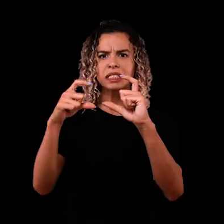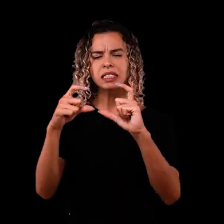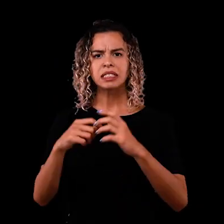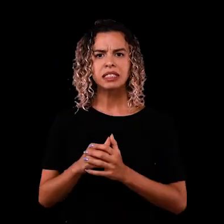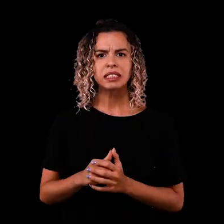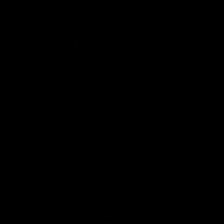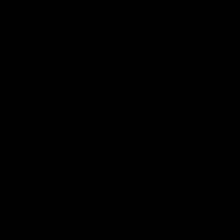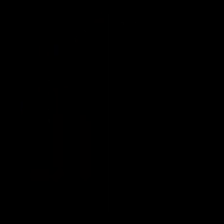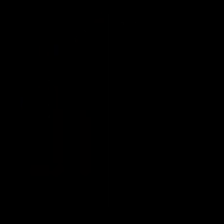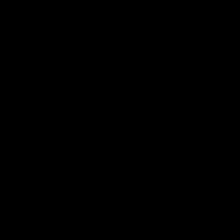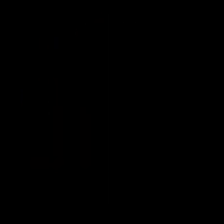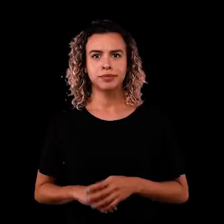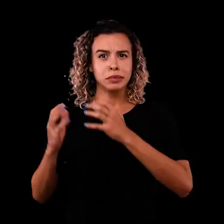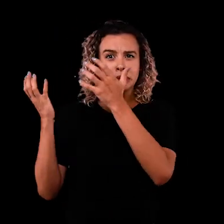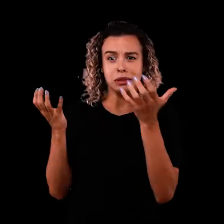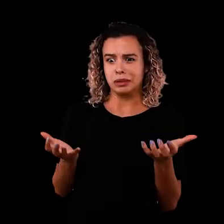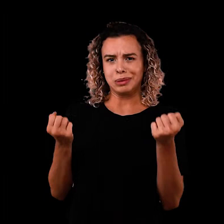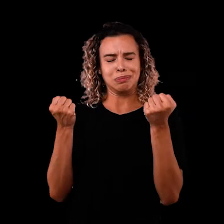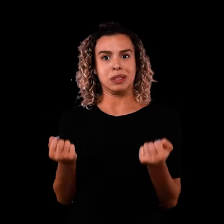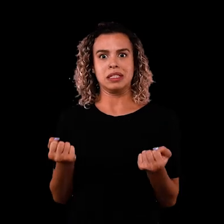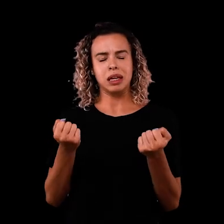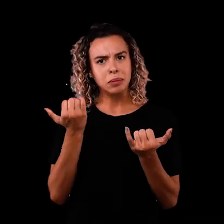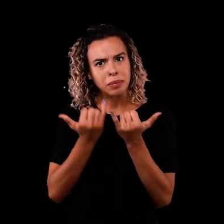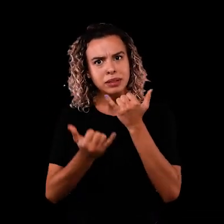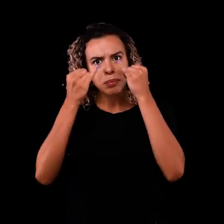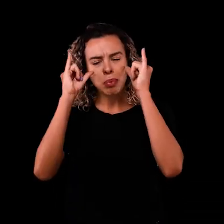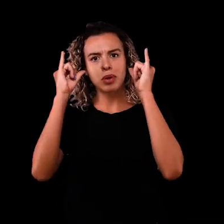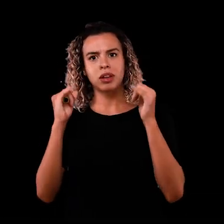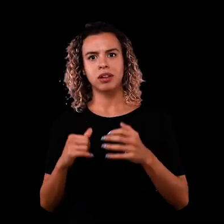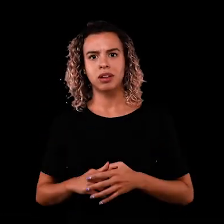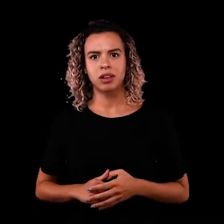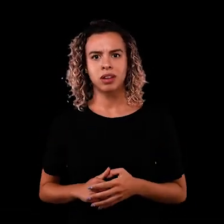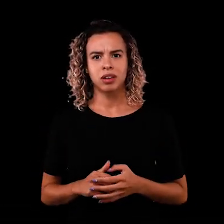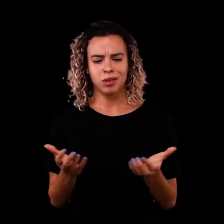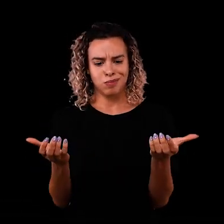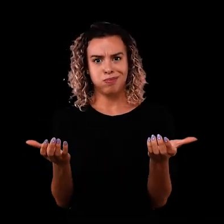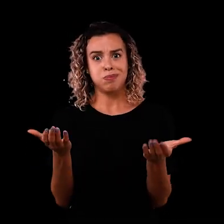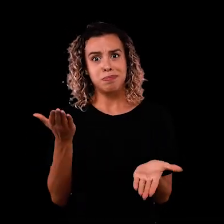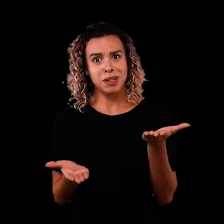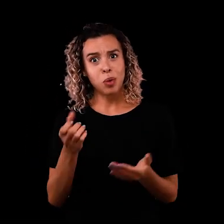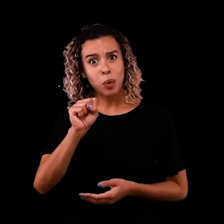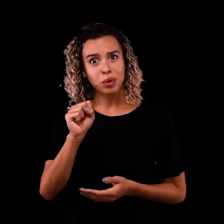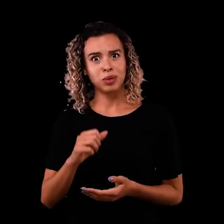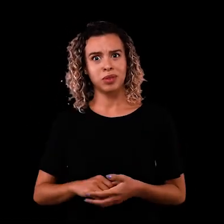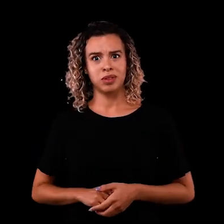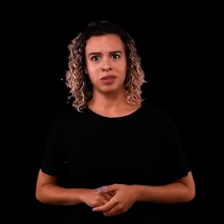Ih, eu tô com o celular de lado. Aparece com um gato. Esse daqui. Ela pesa quase 8 quilos essa gata.